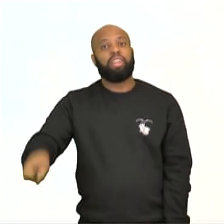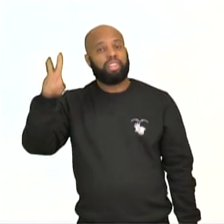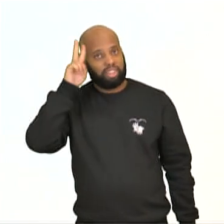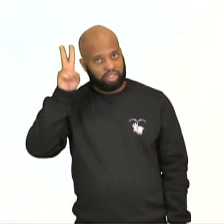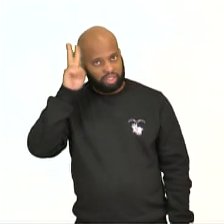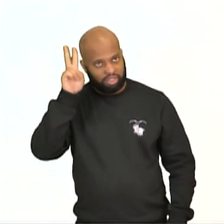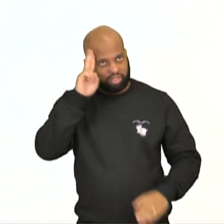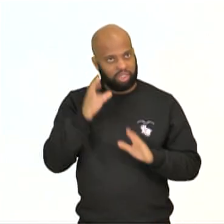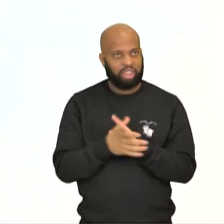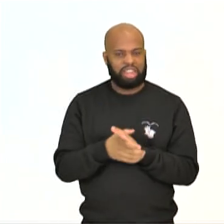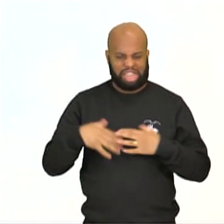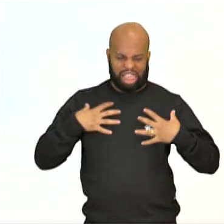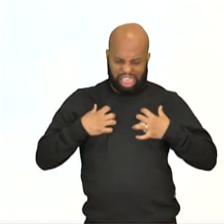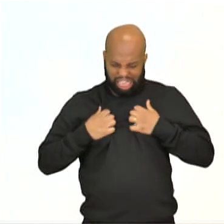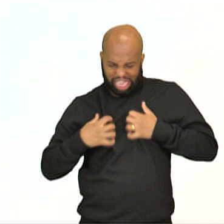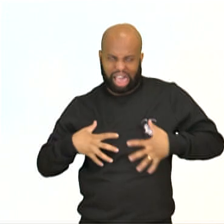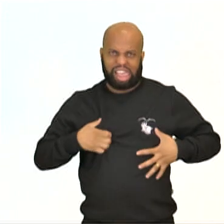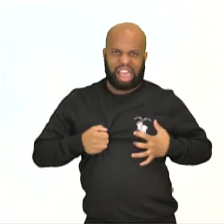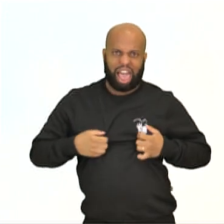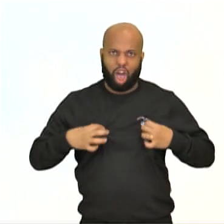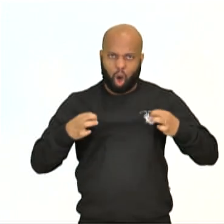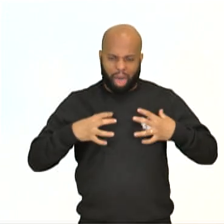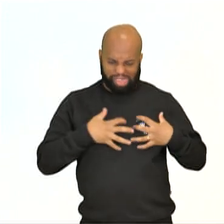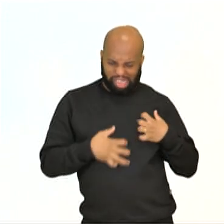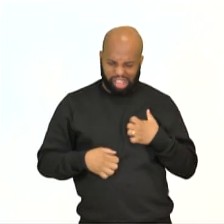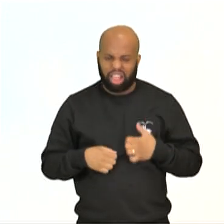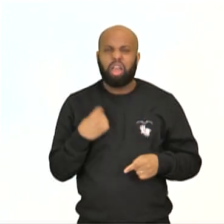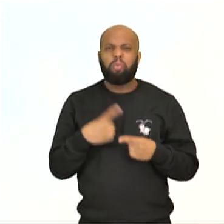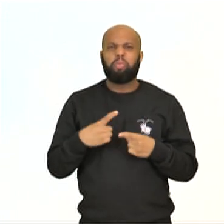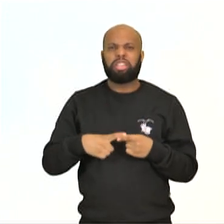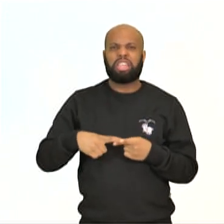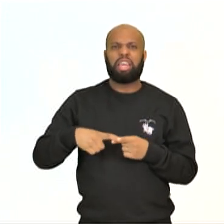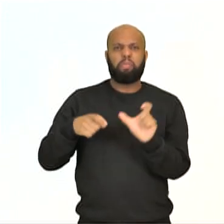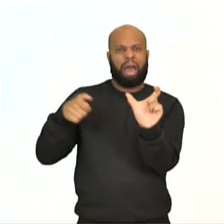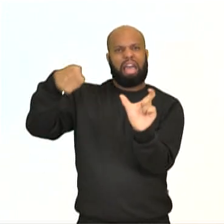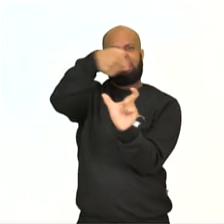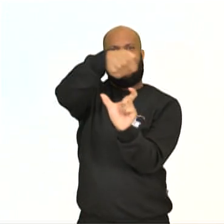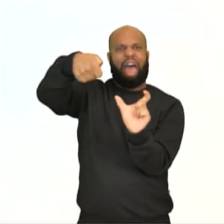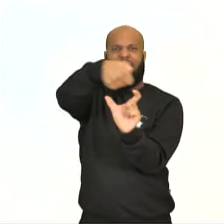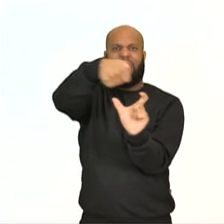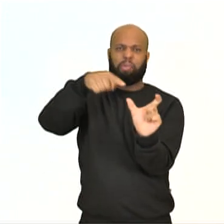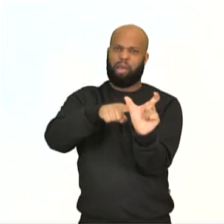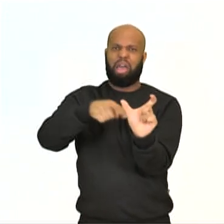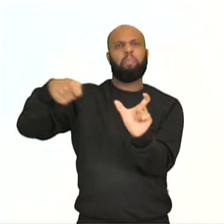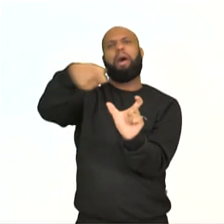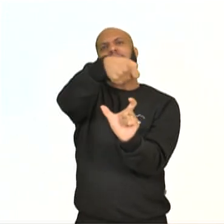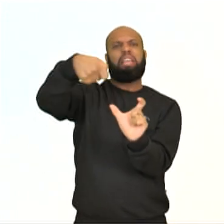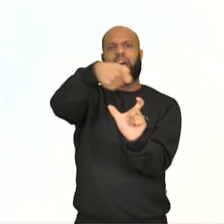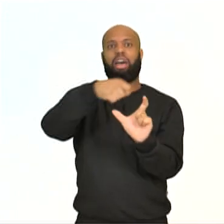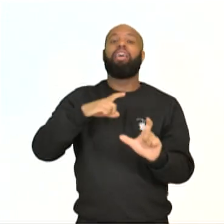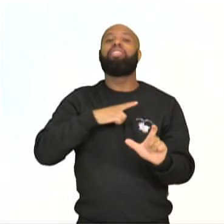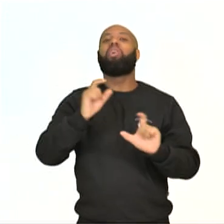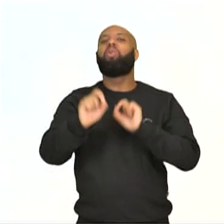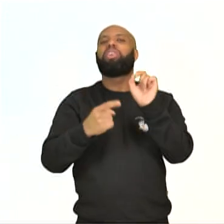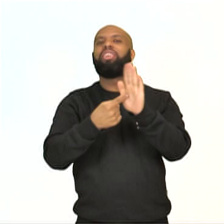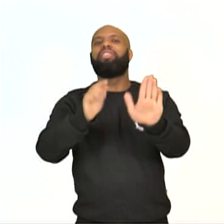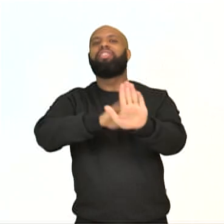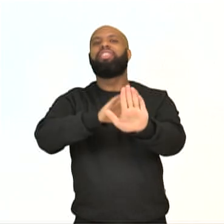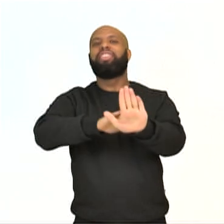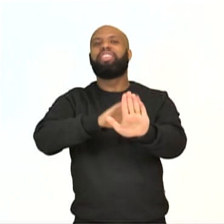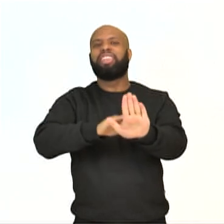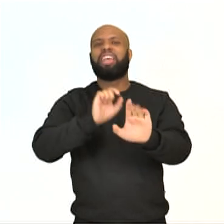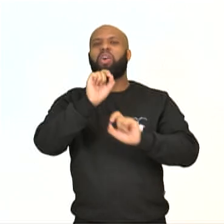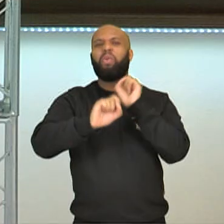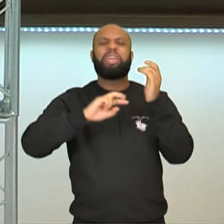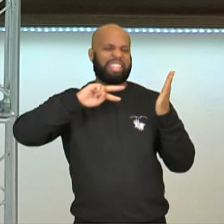Segunda-feira. Amarrotadas na segunda-feira, para que tanto passar palavras rotas? Está presente a metáfora. Que